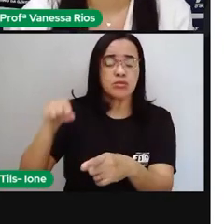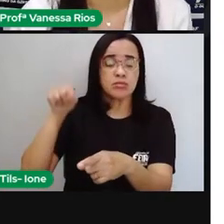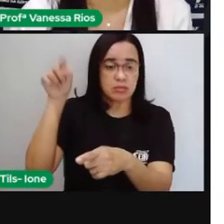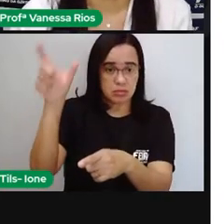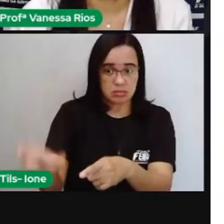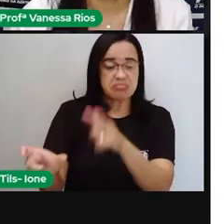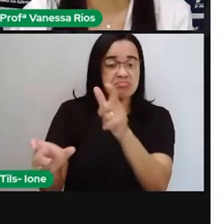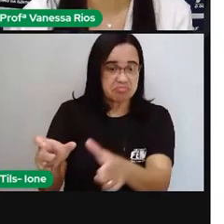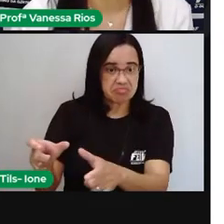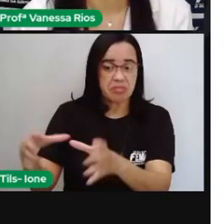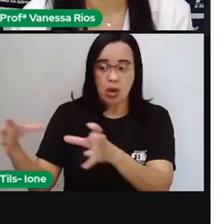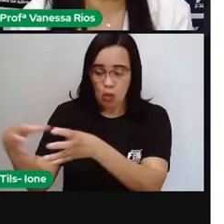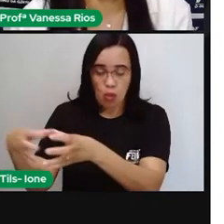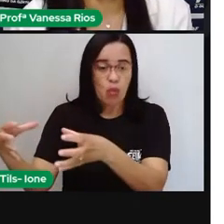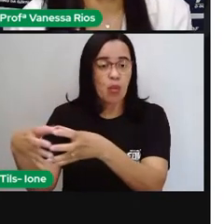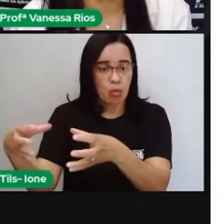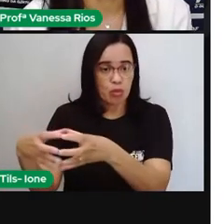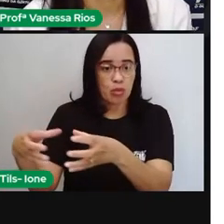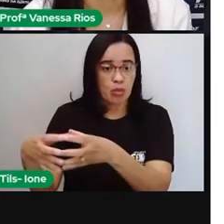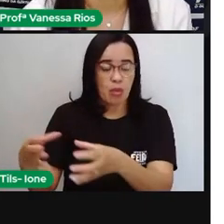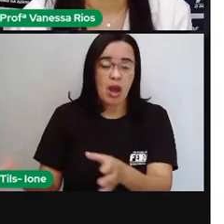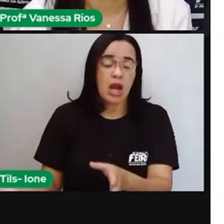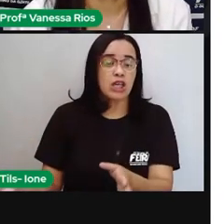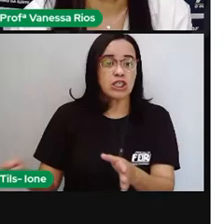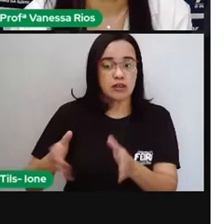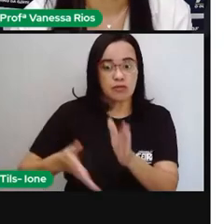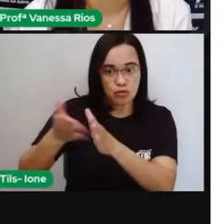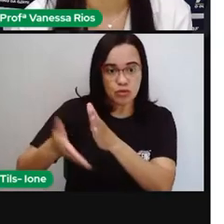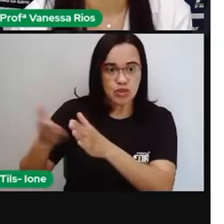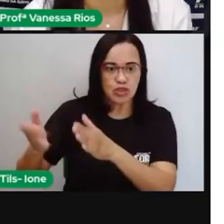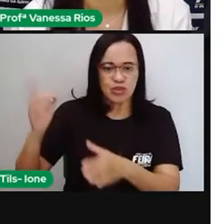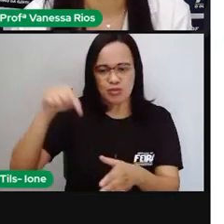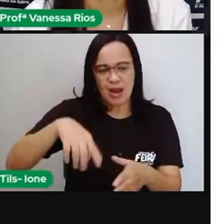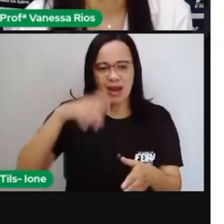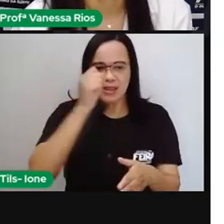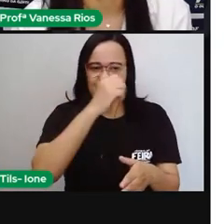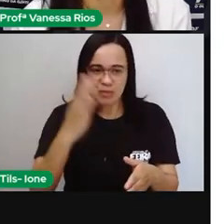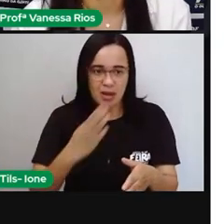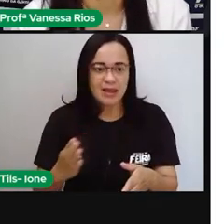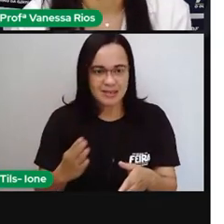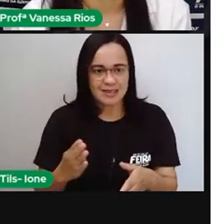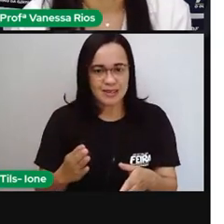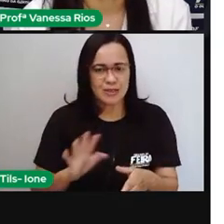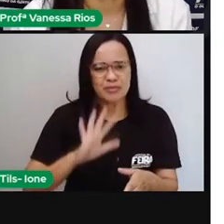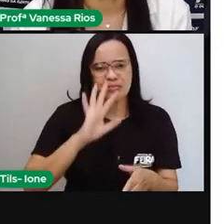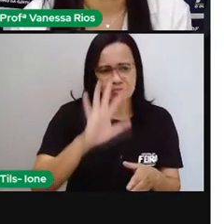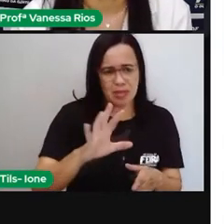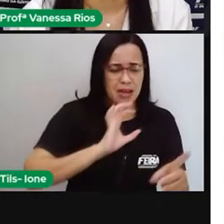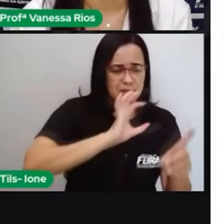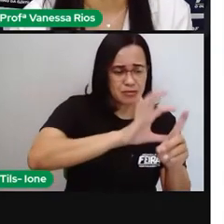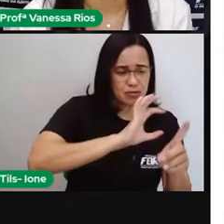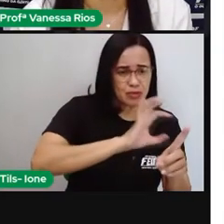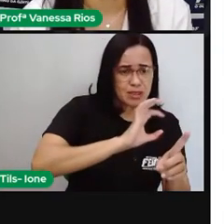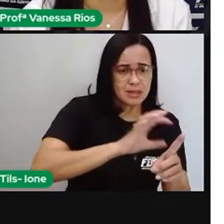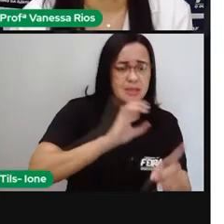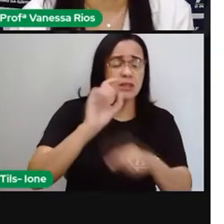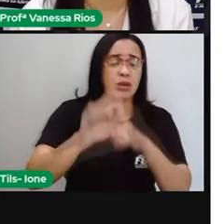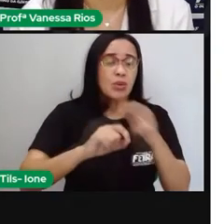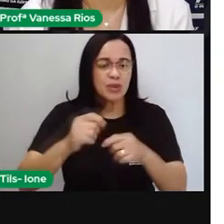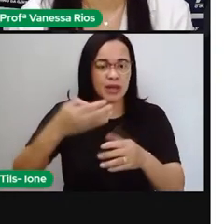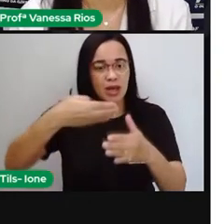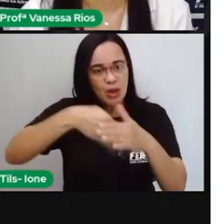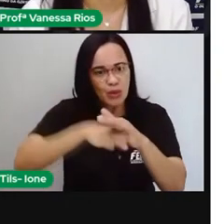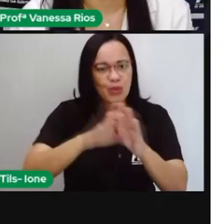e trouxeram e influenciaram também com sua cultura, né, com seus costumes, com seus hábitos, aí,